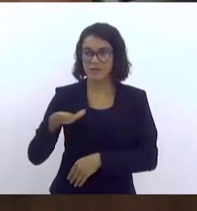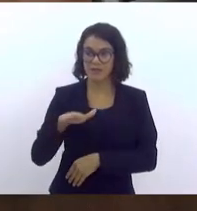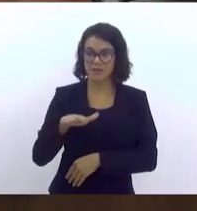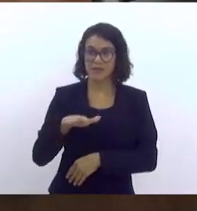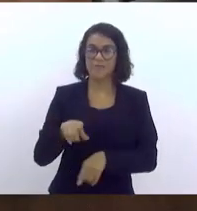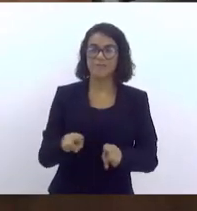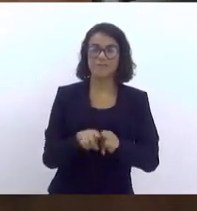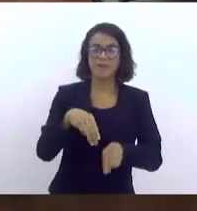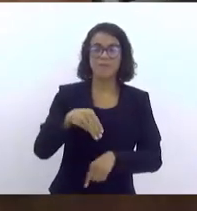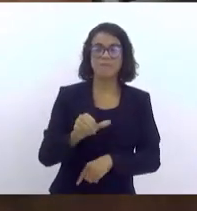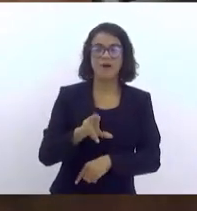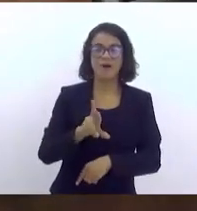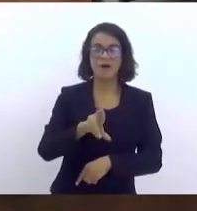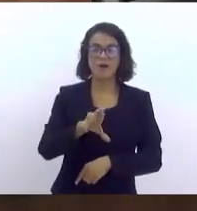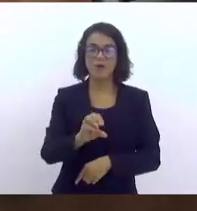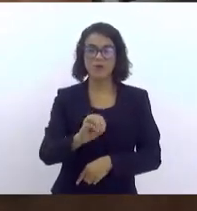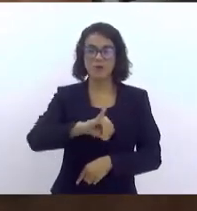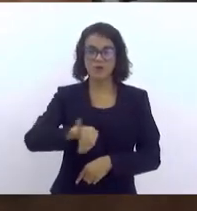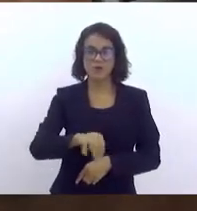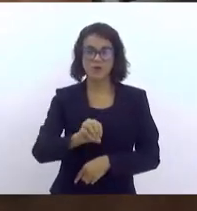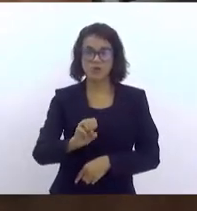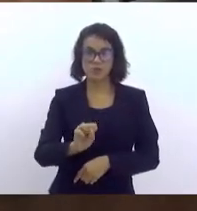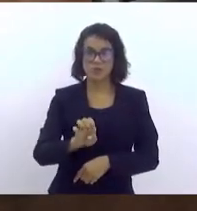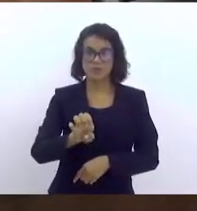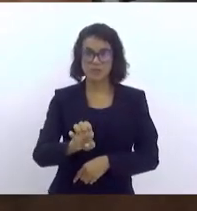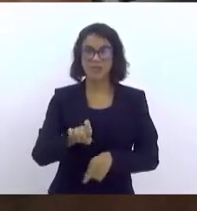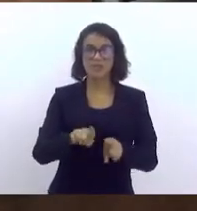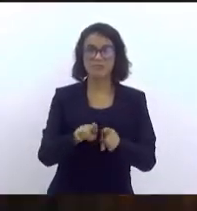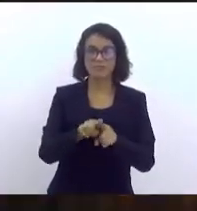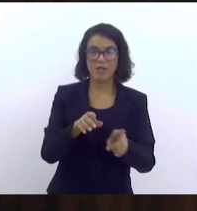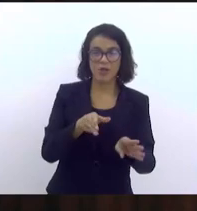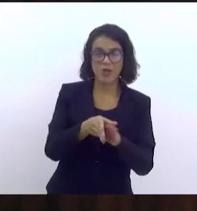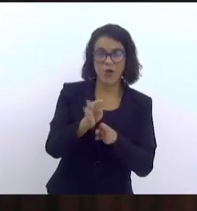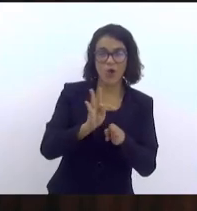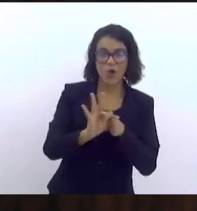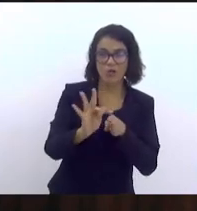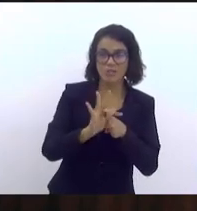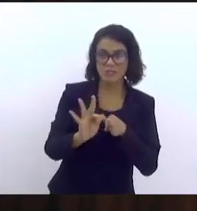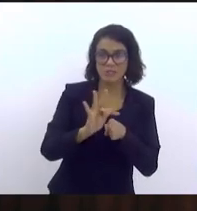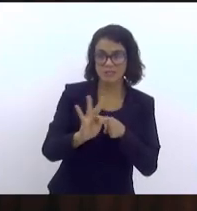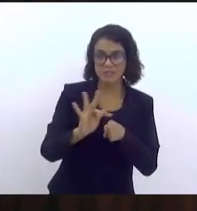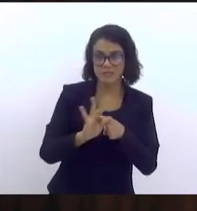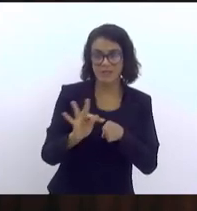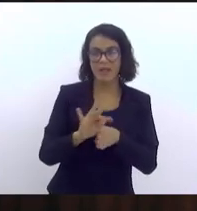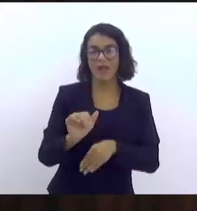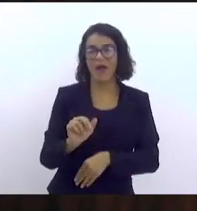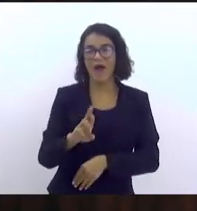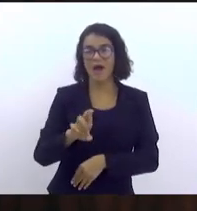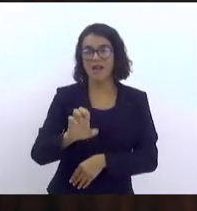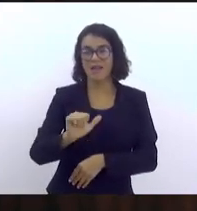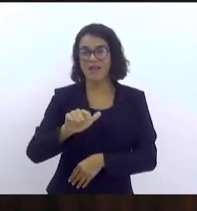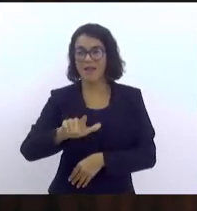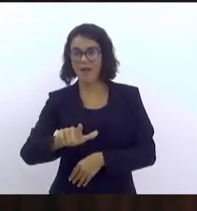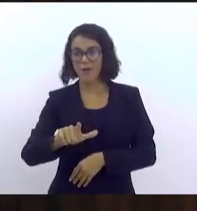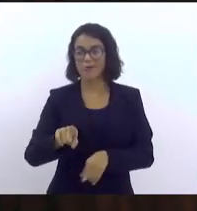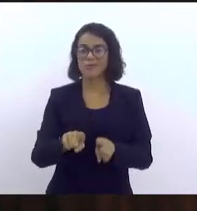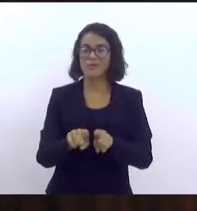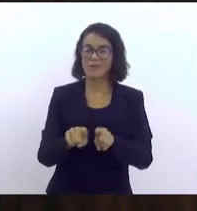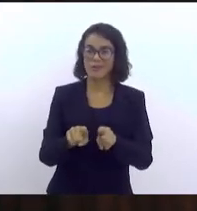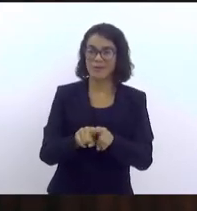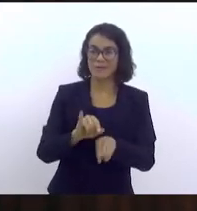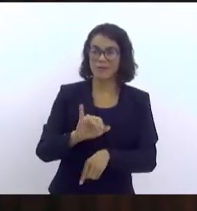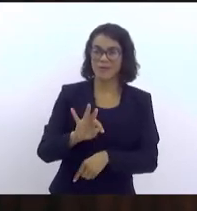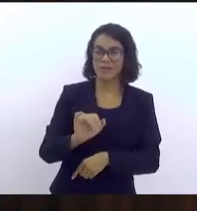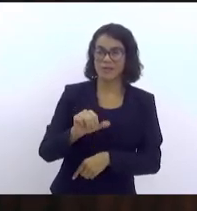Mauro José também conselheiro tutelar de Areal Rita Marcos Rise